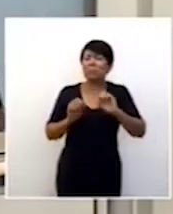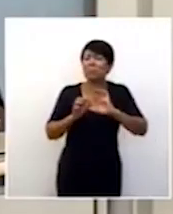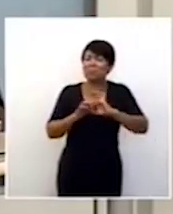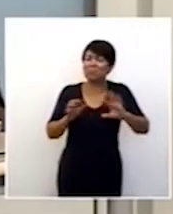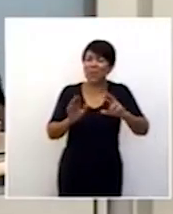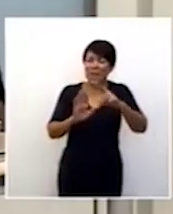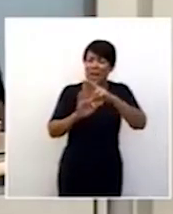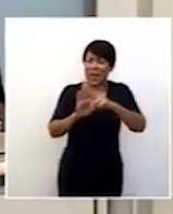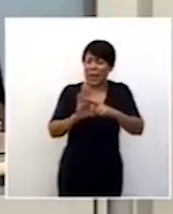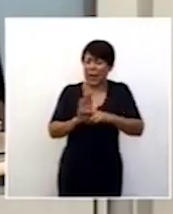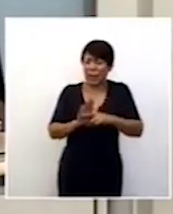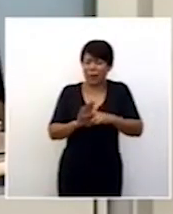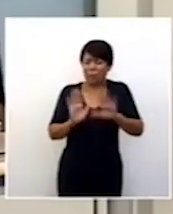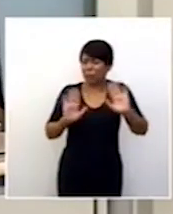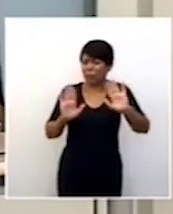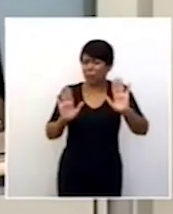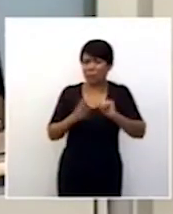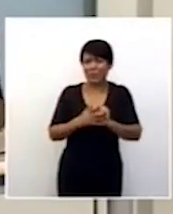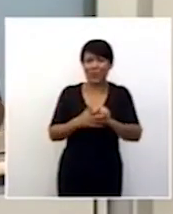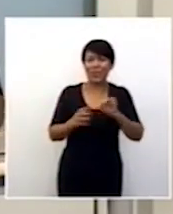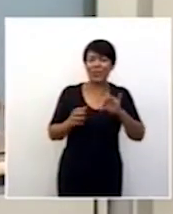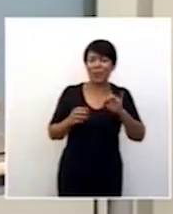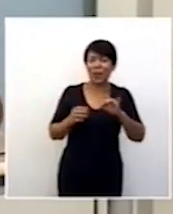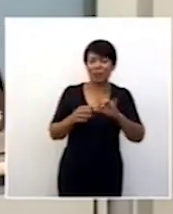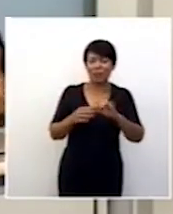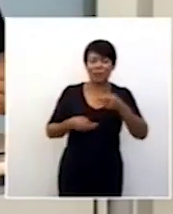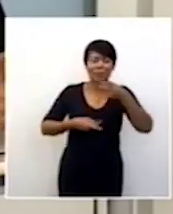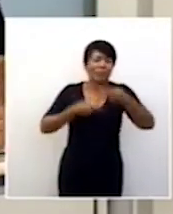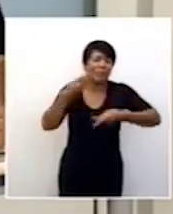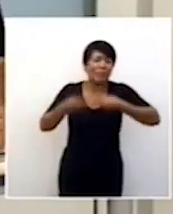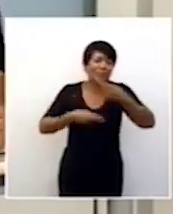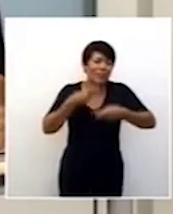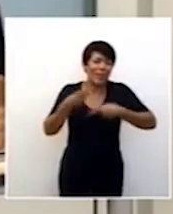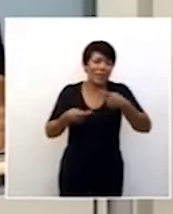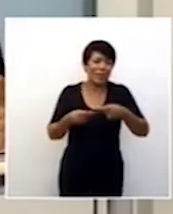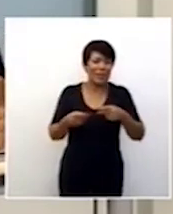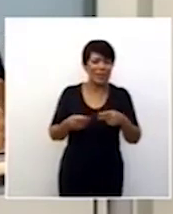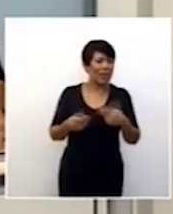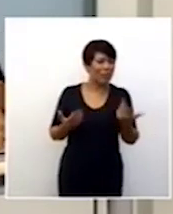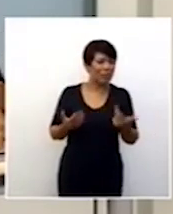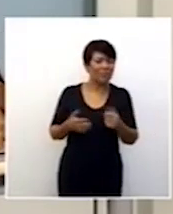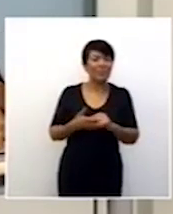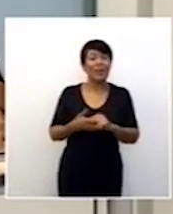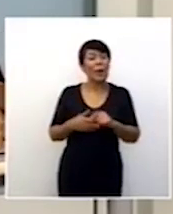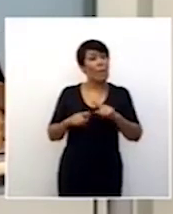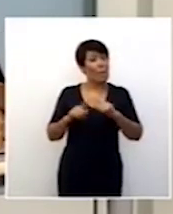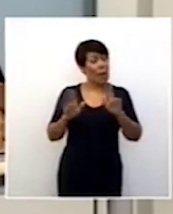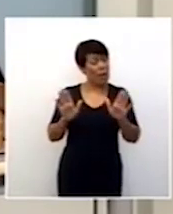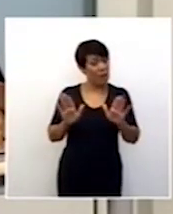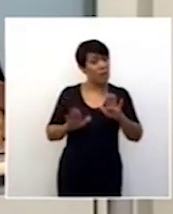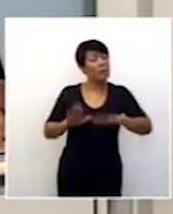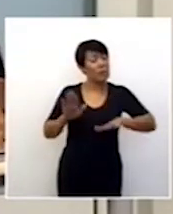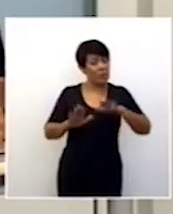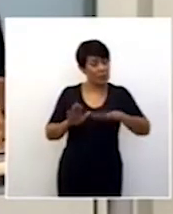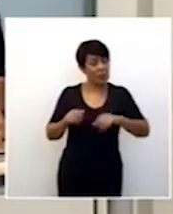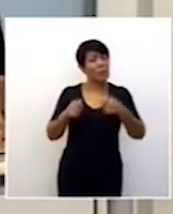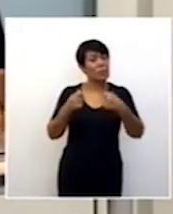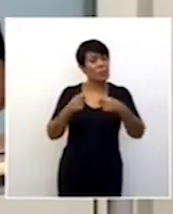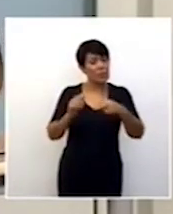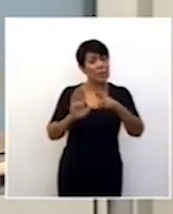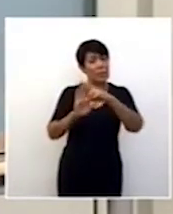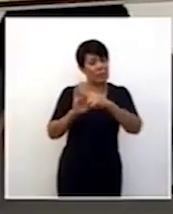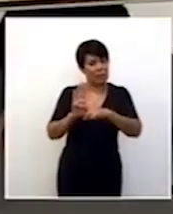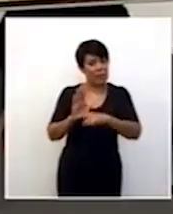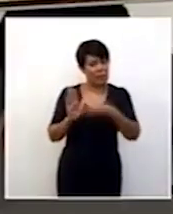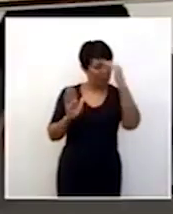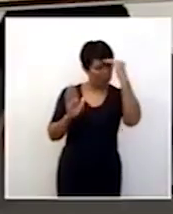as regras. Agora, a norma padrão, em determinados contextos, temos que fazer esse uso consciente. Quando,